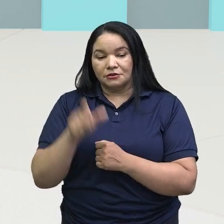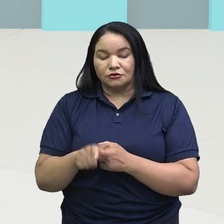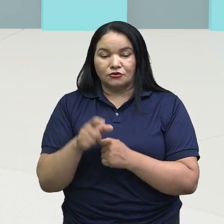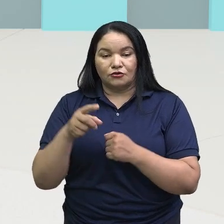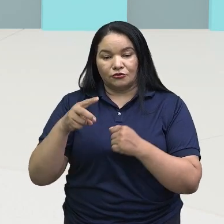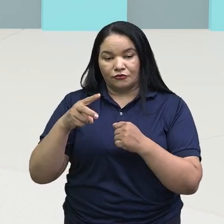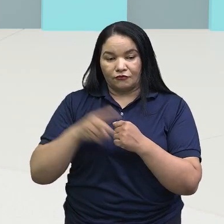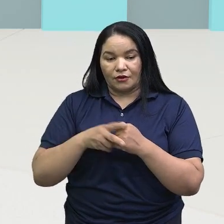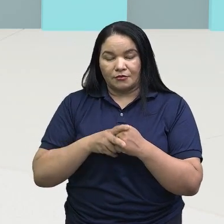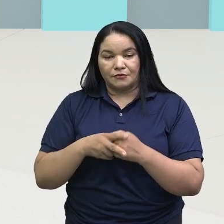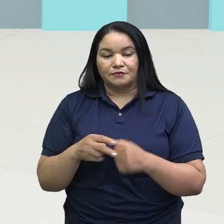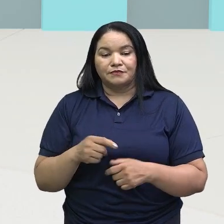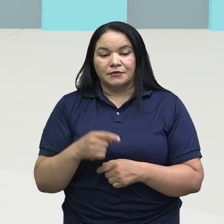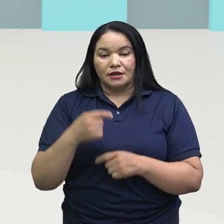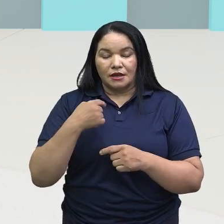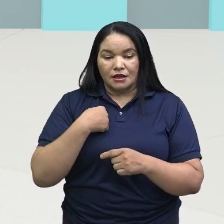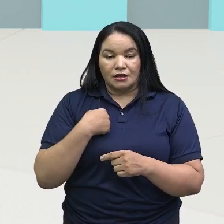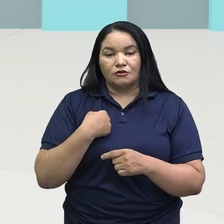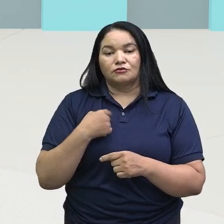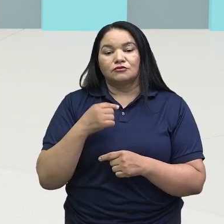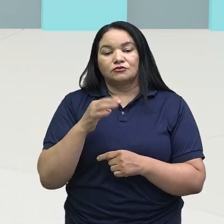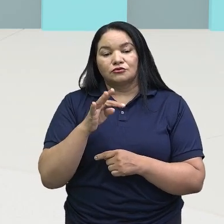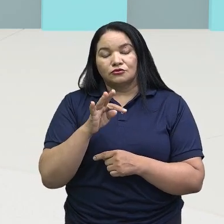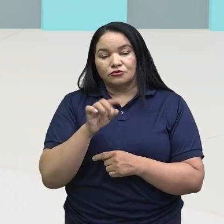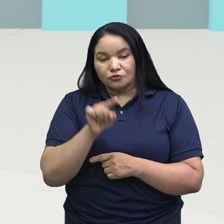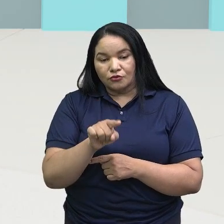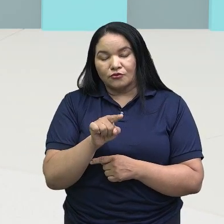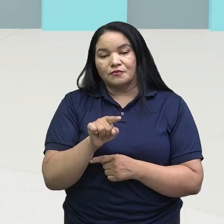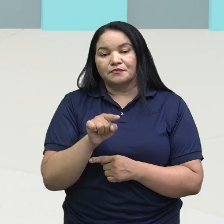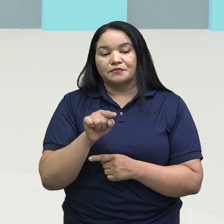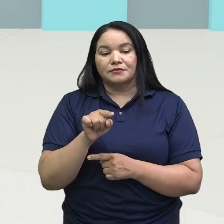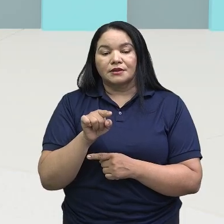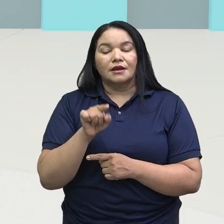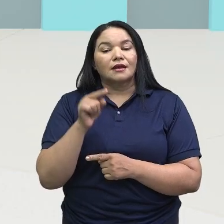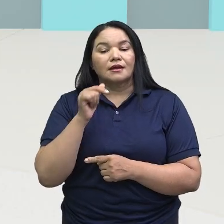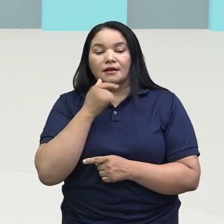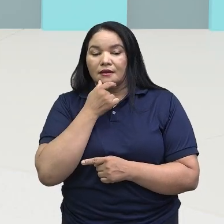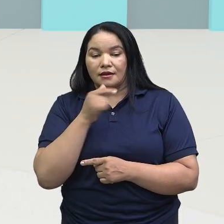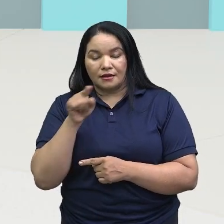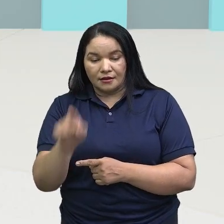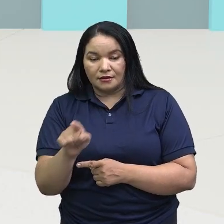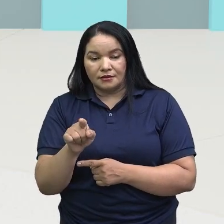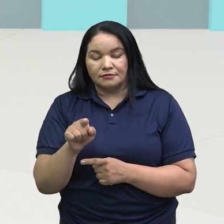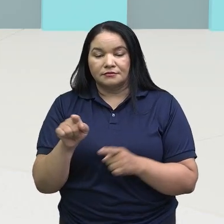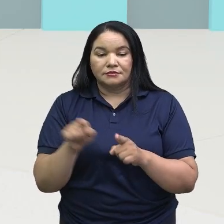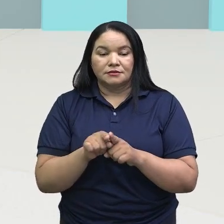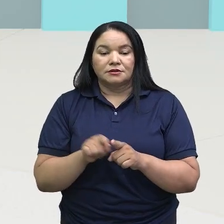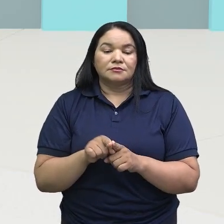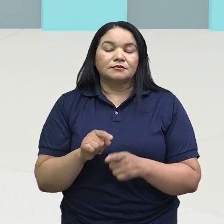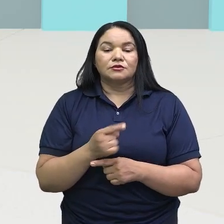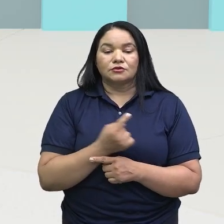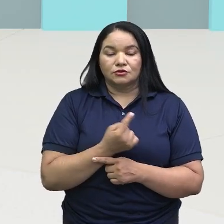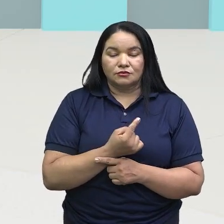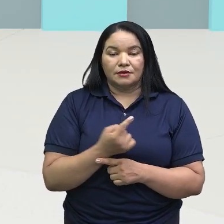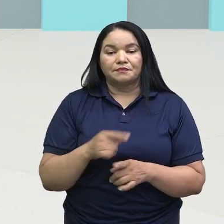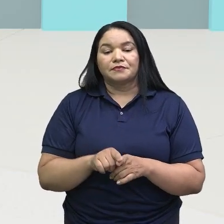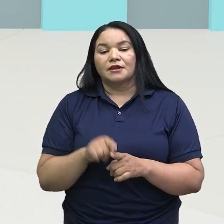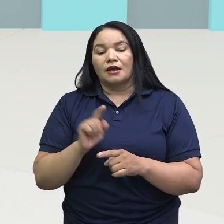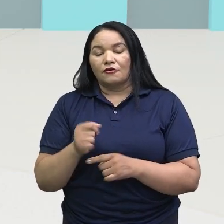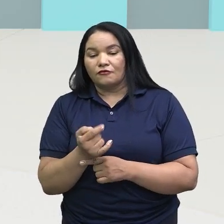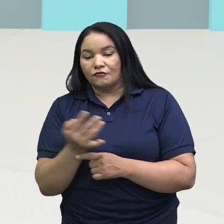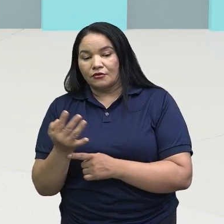Eu, tu, ele, singular, né? Ele ou ela, e a pessoa do